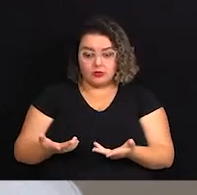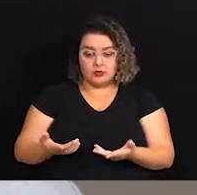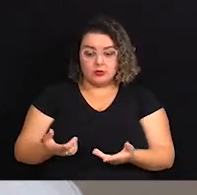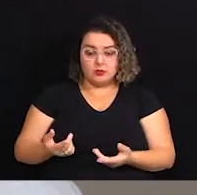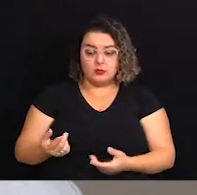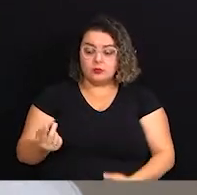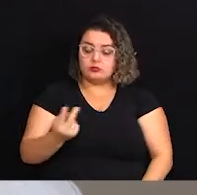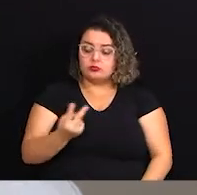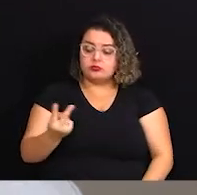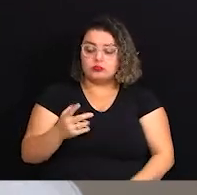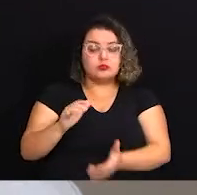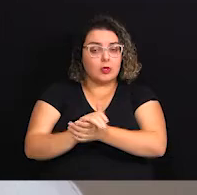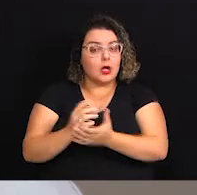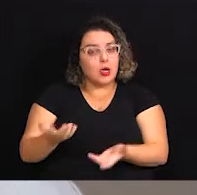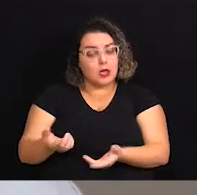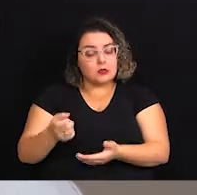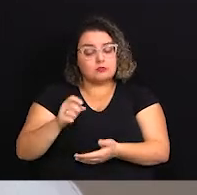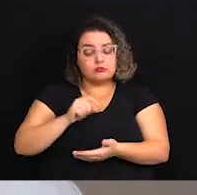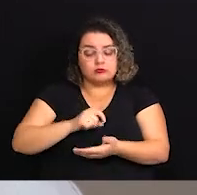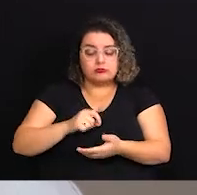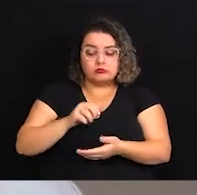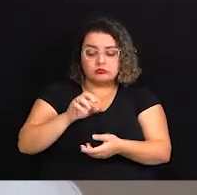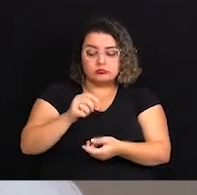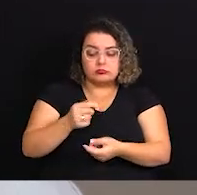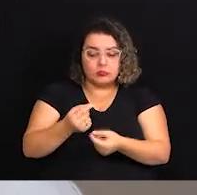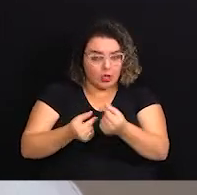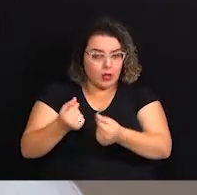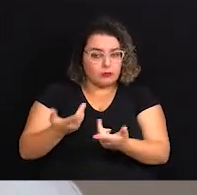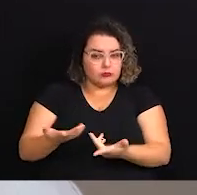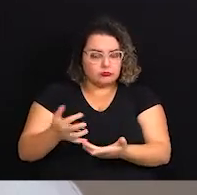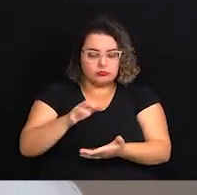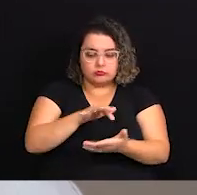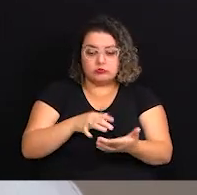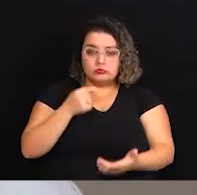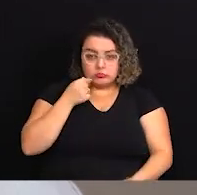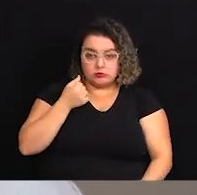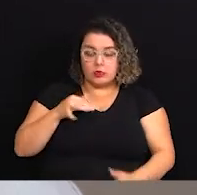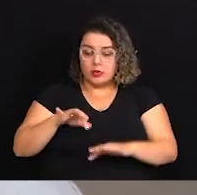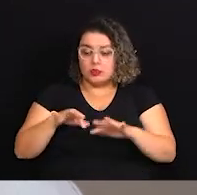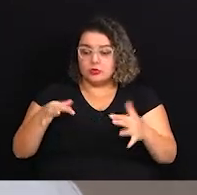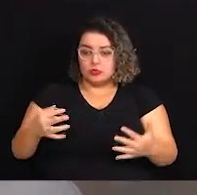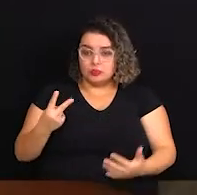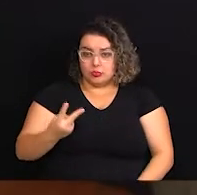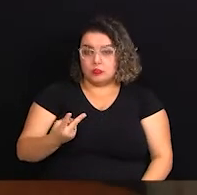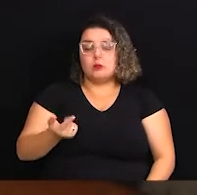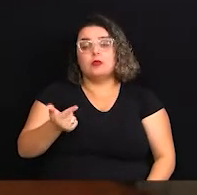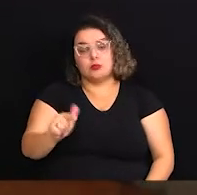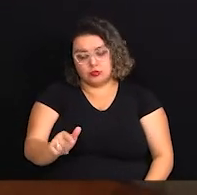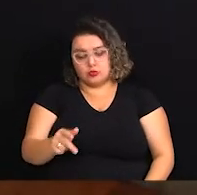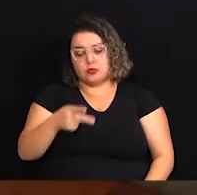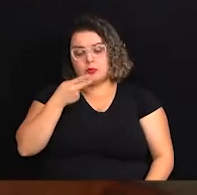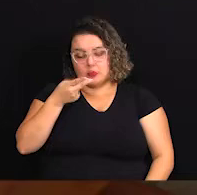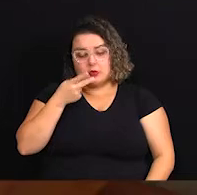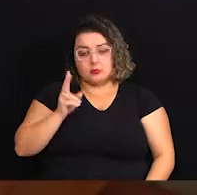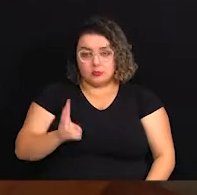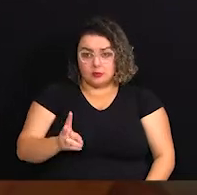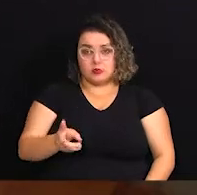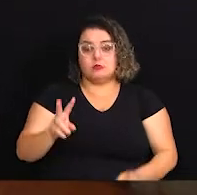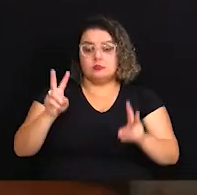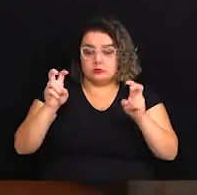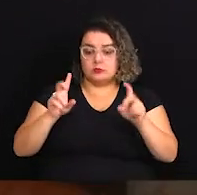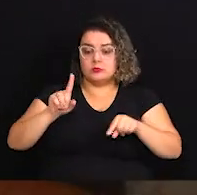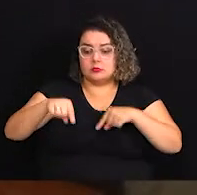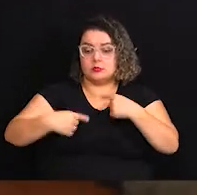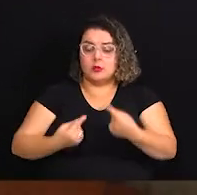de casais. Na ponta do lápis dessa semana vai se dividir em dois. Nós vamos continuar falando desse assunto, mas sob